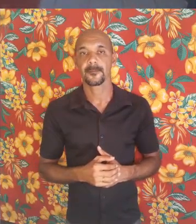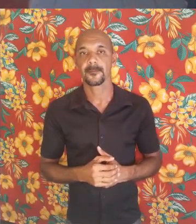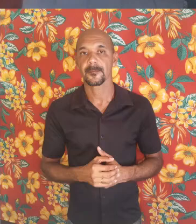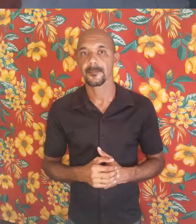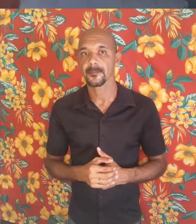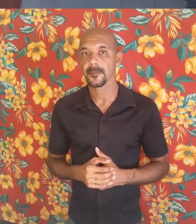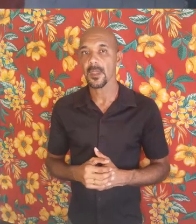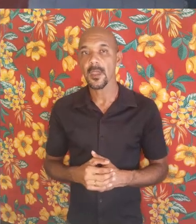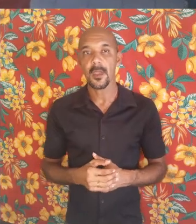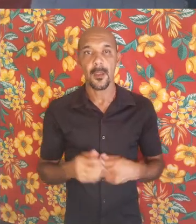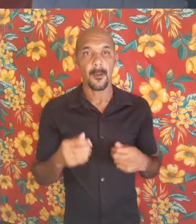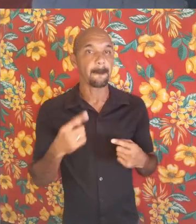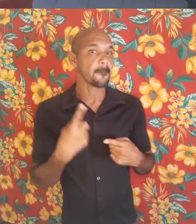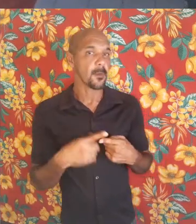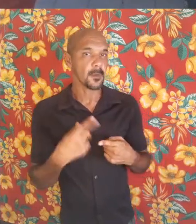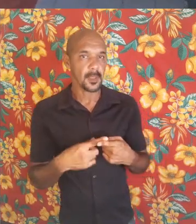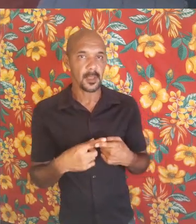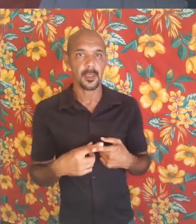mais rápido